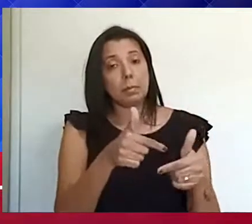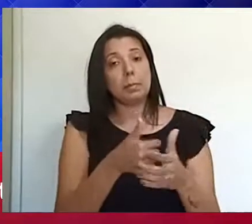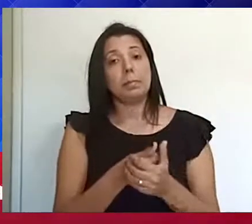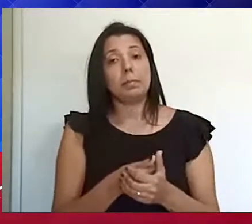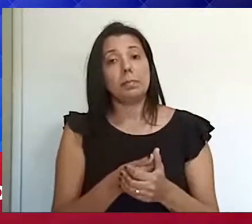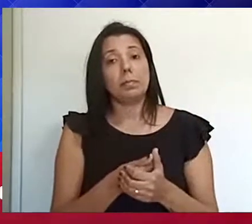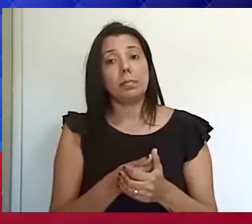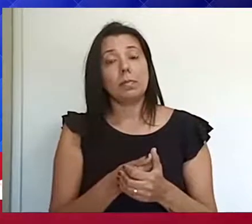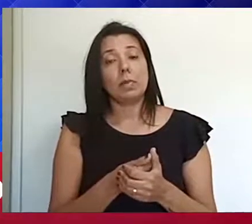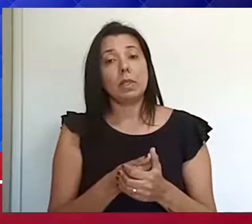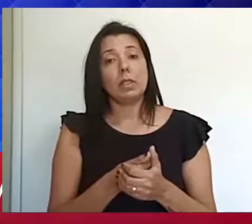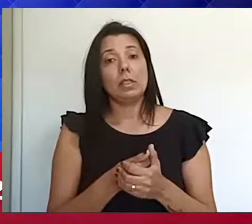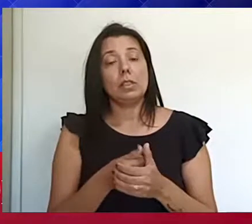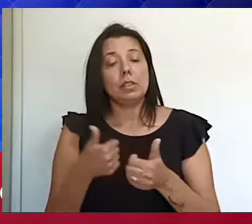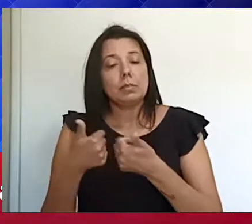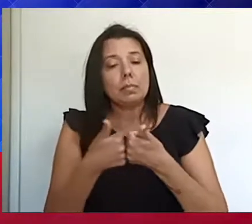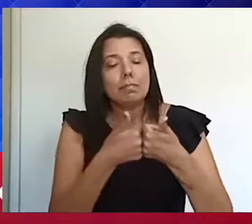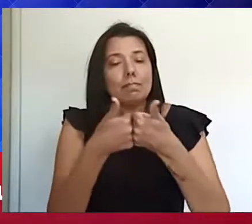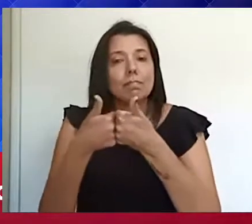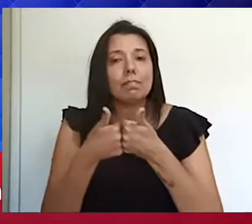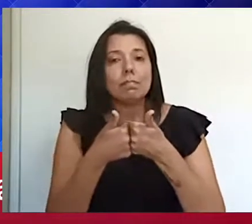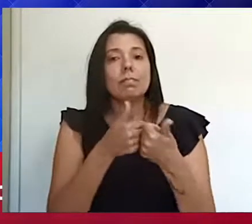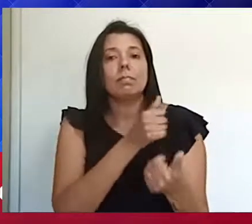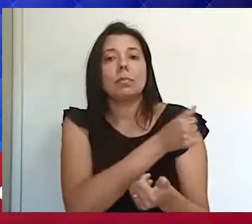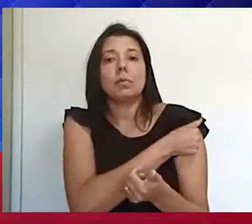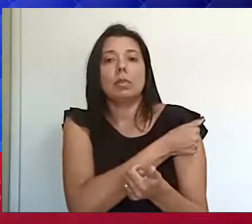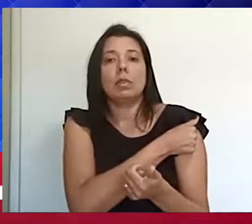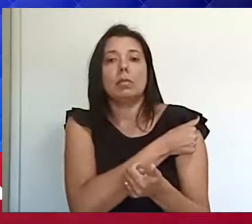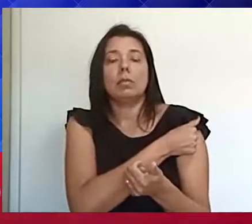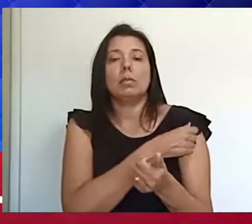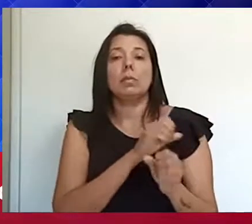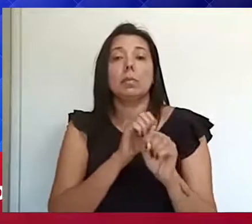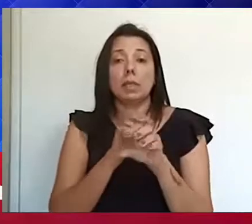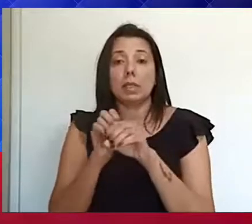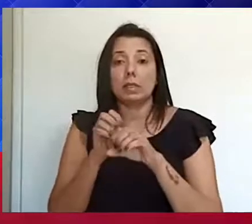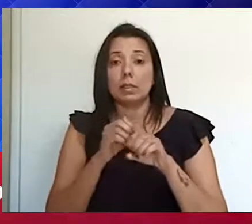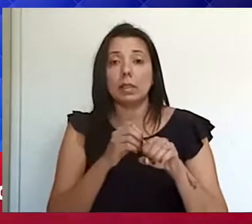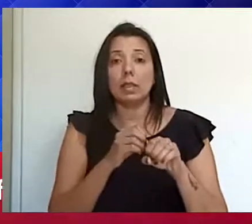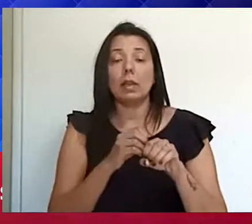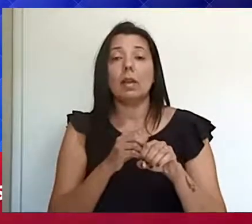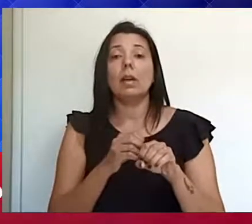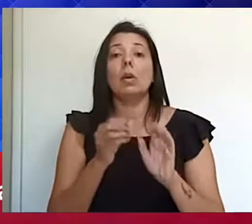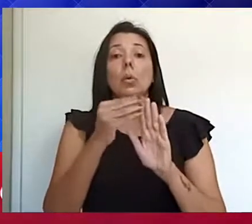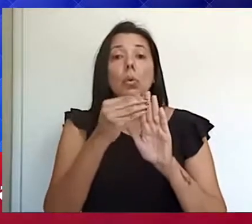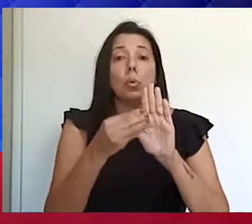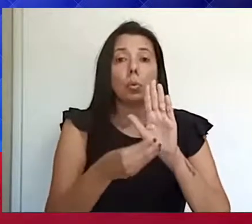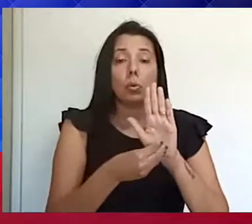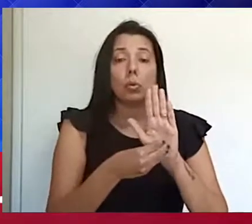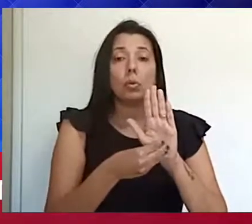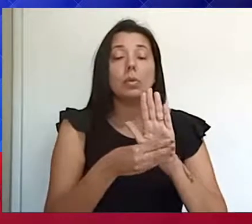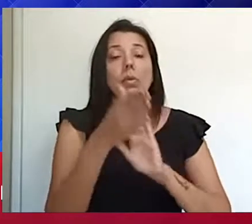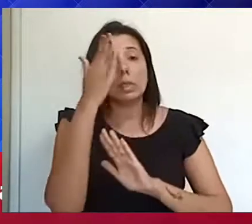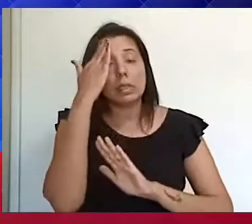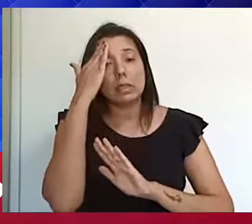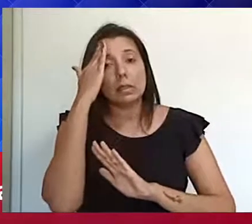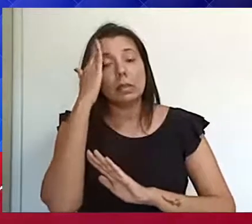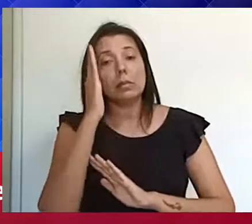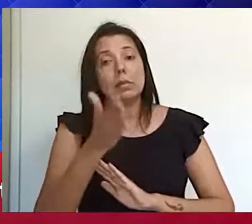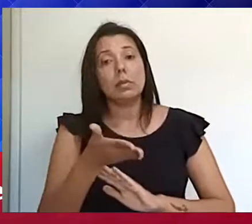aproximar dos alunos para passar o conteúdo. Mas a gente sabe que nesse momento agora a gente